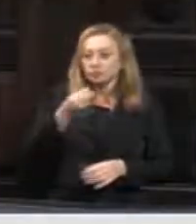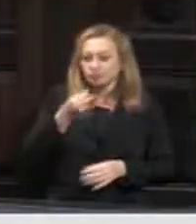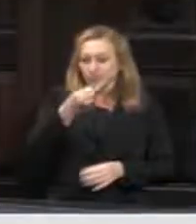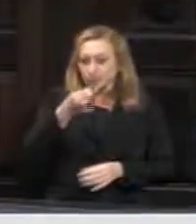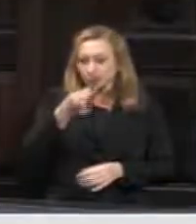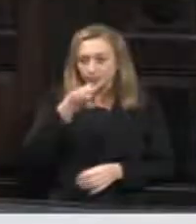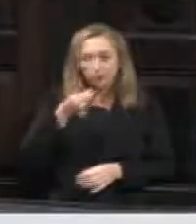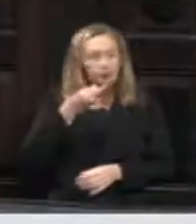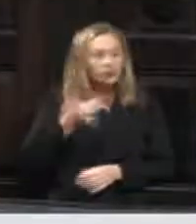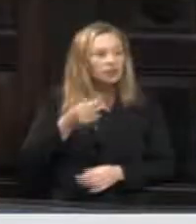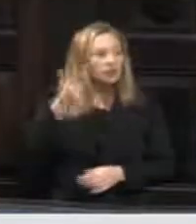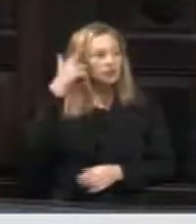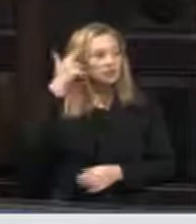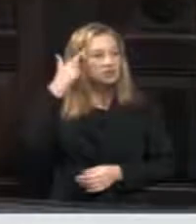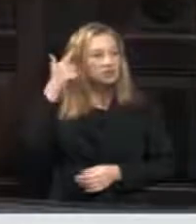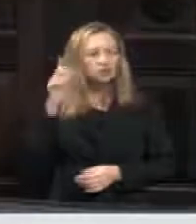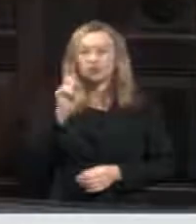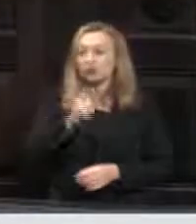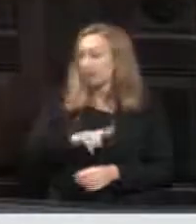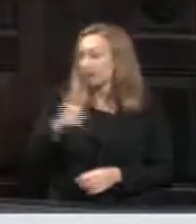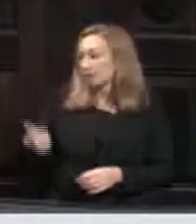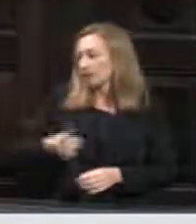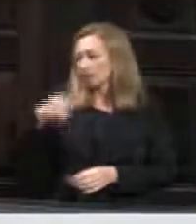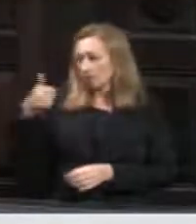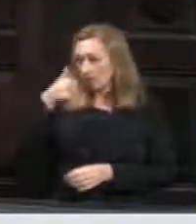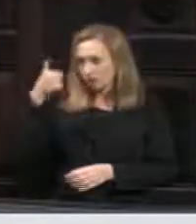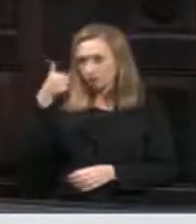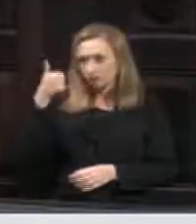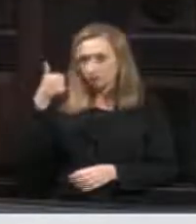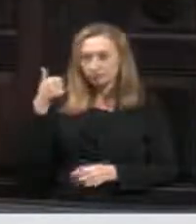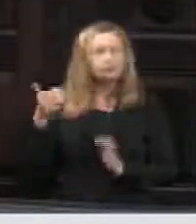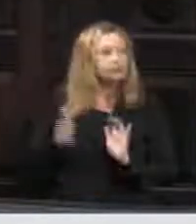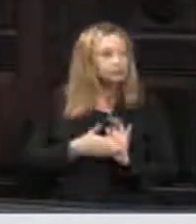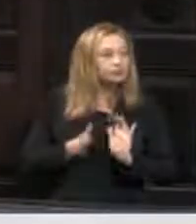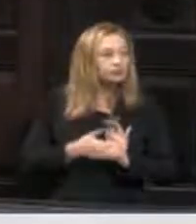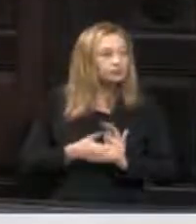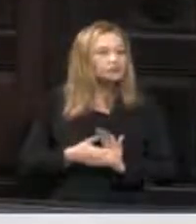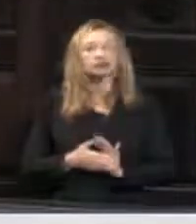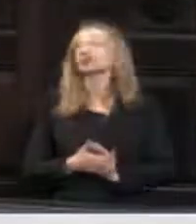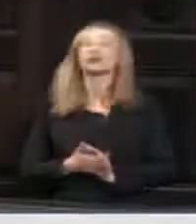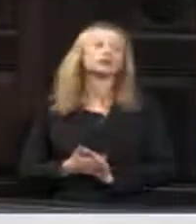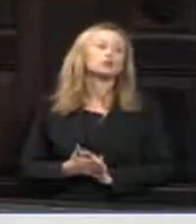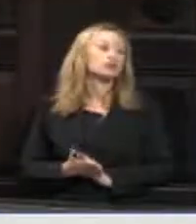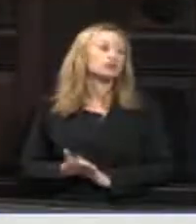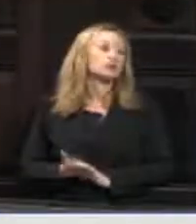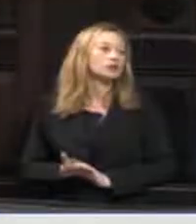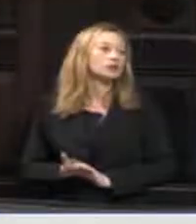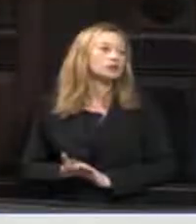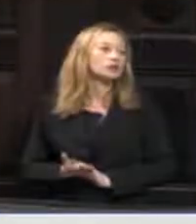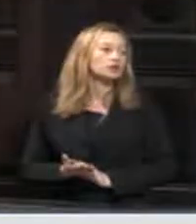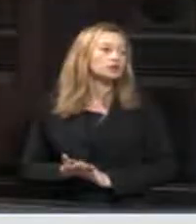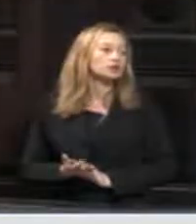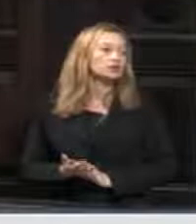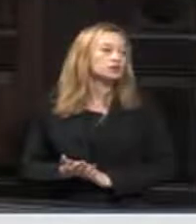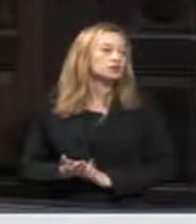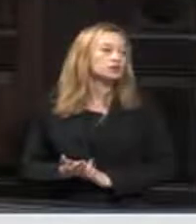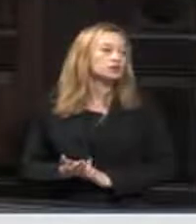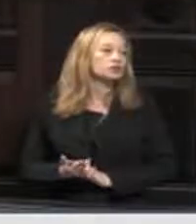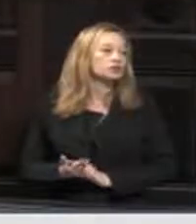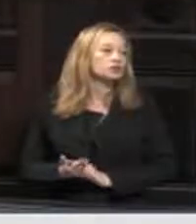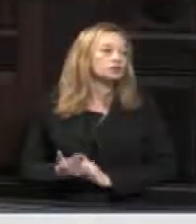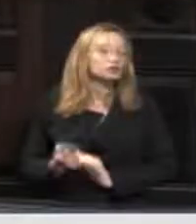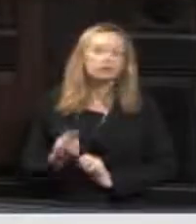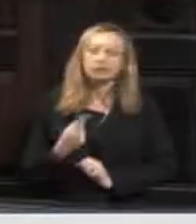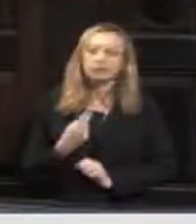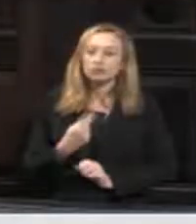vendo aquilo que é melhor para a população. Então, é possível se abraçar um